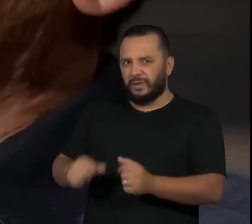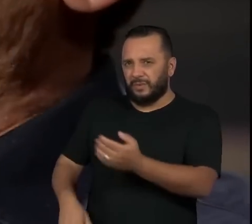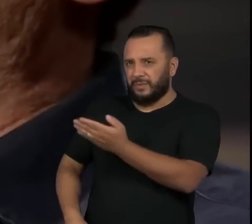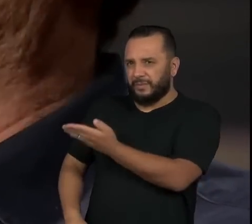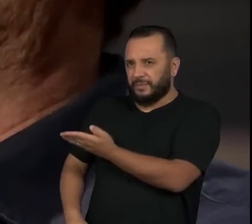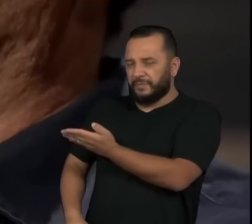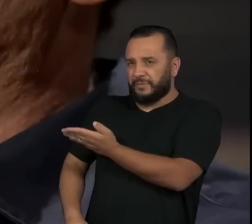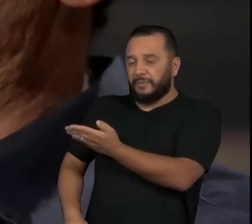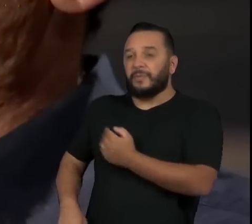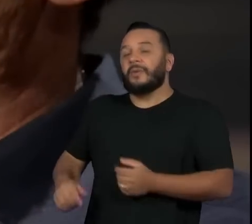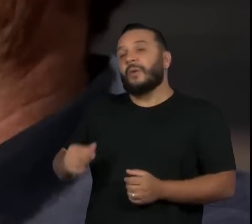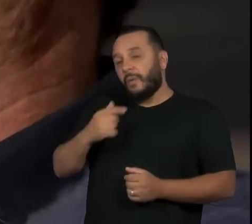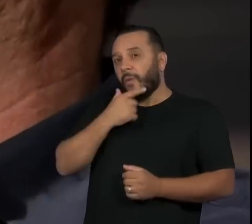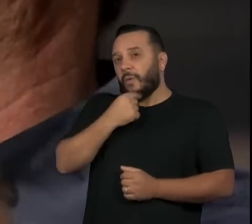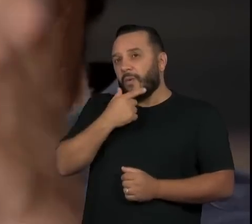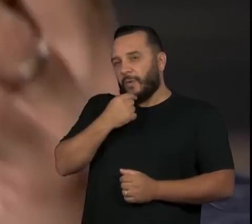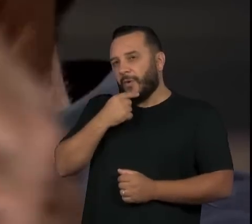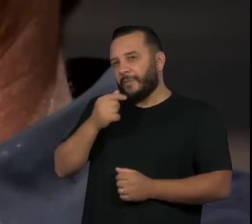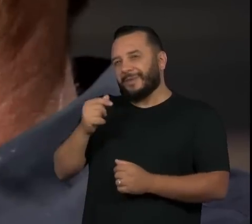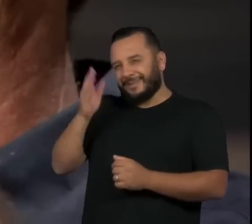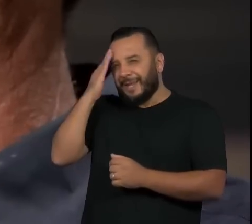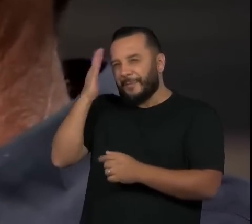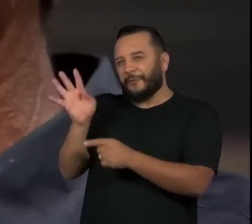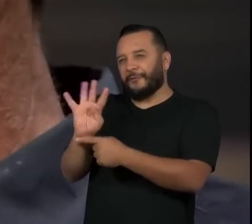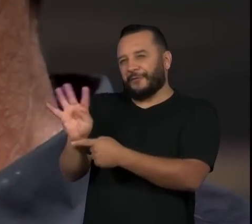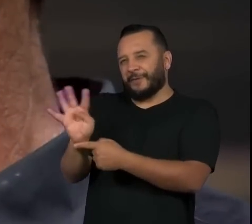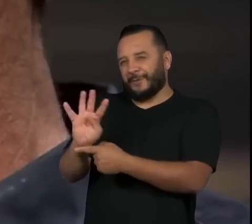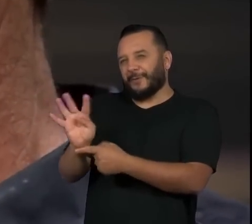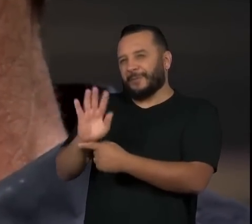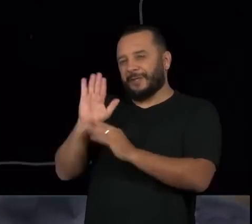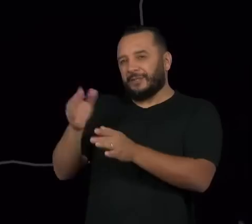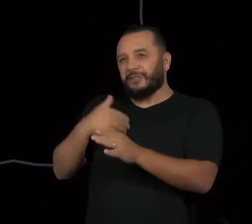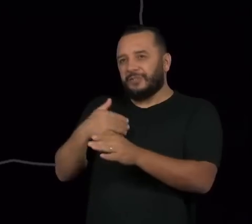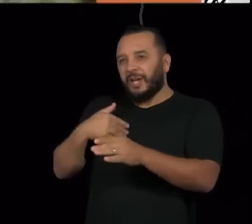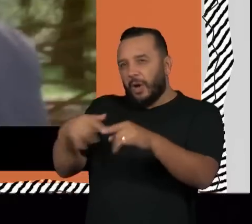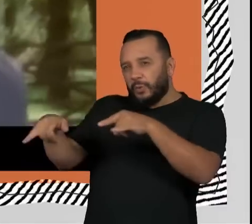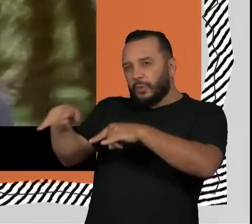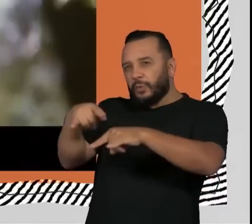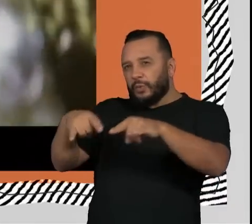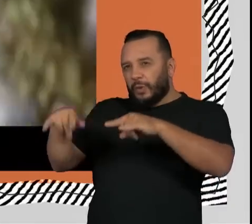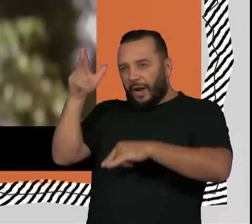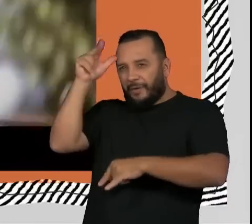um encantador de cavalos que inspirou aquele filme do Robert Redford, etc.